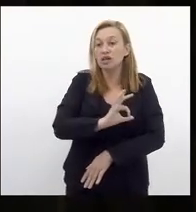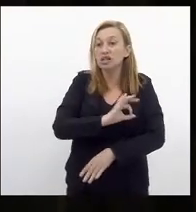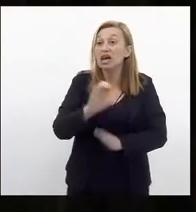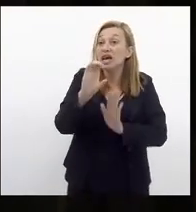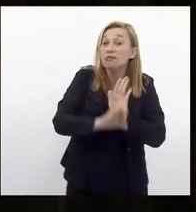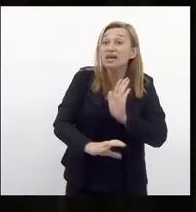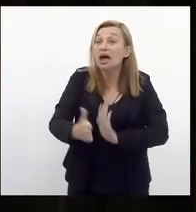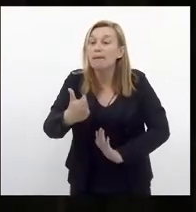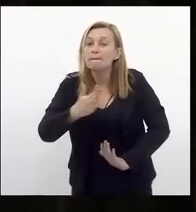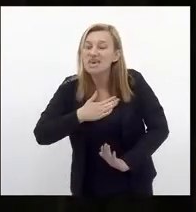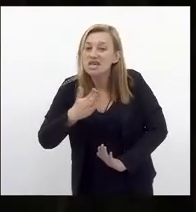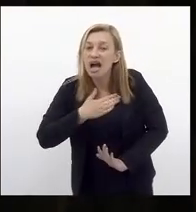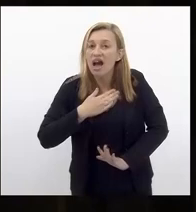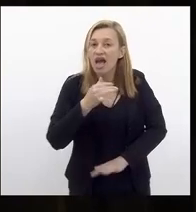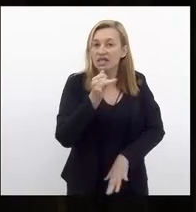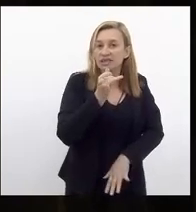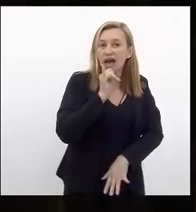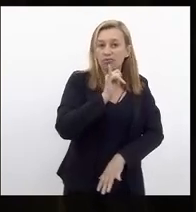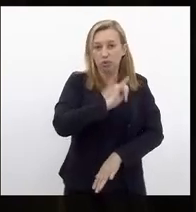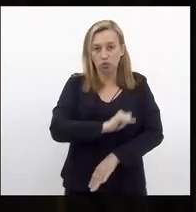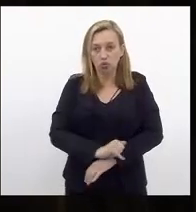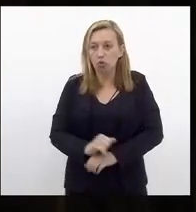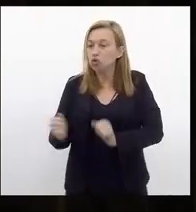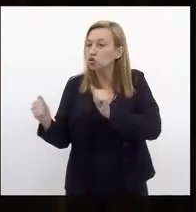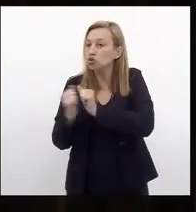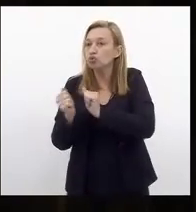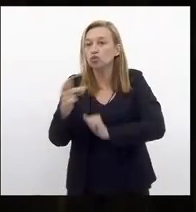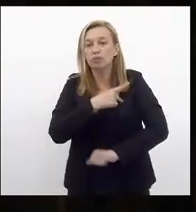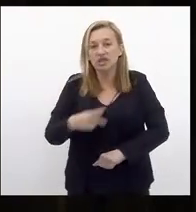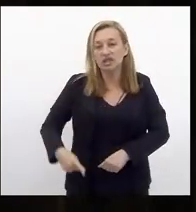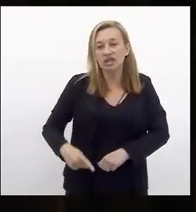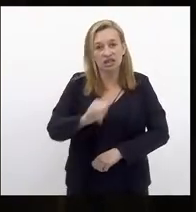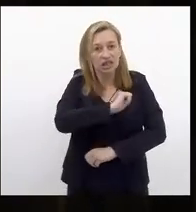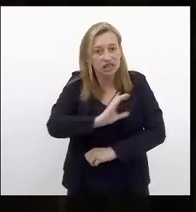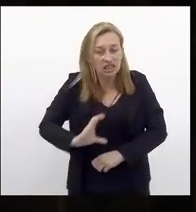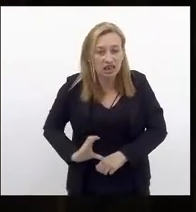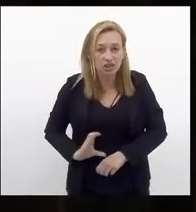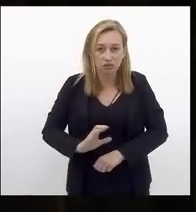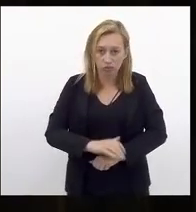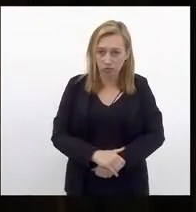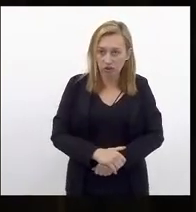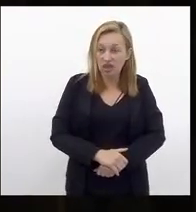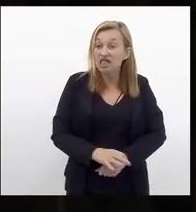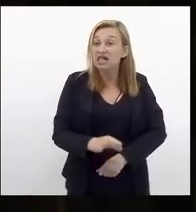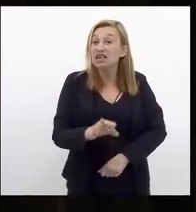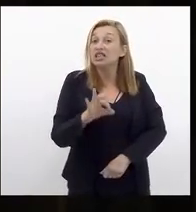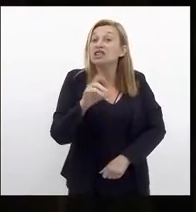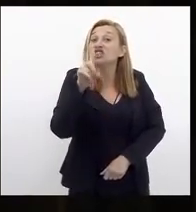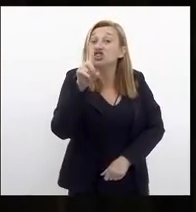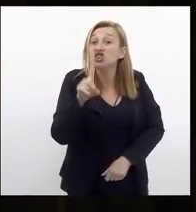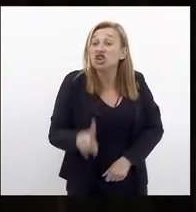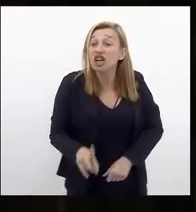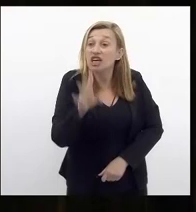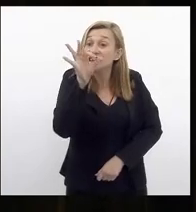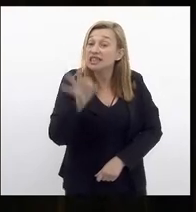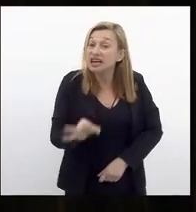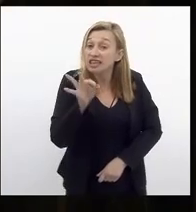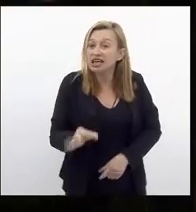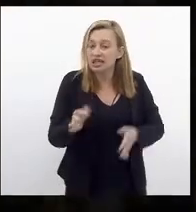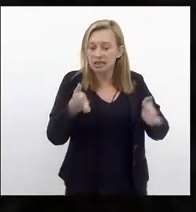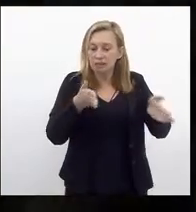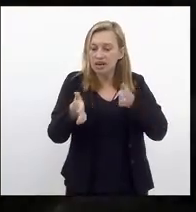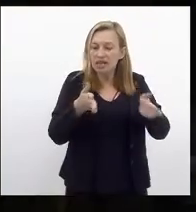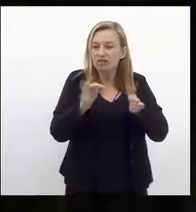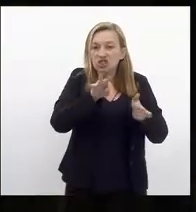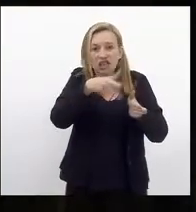emenda de minha autoria por exemplo ao lado do presidente André Ceciliano que garante o período